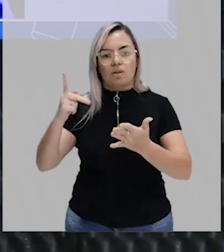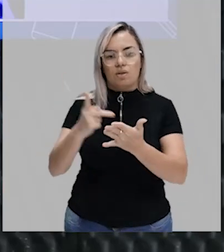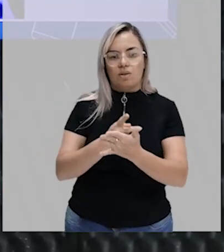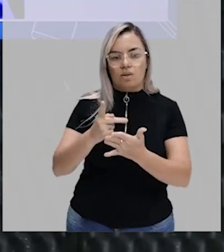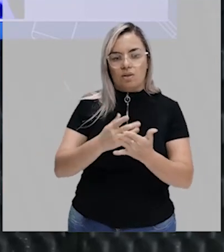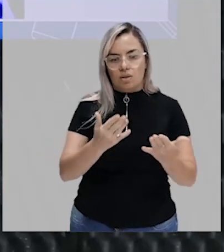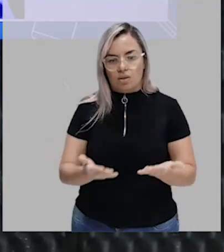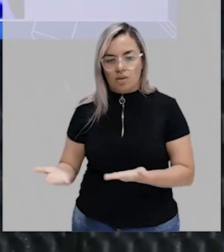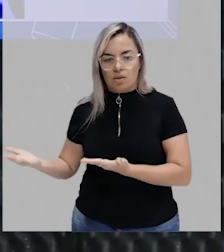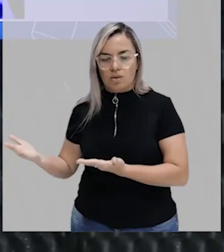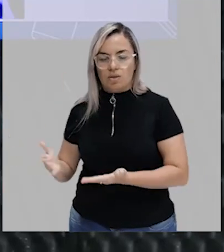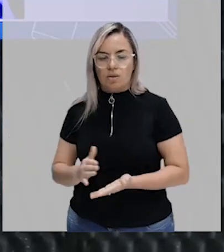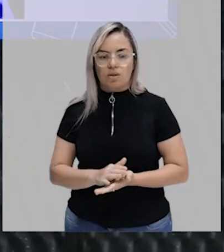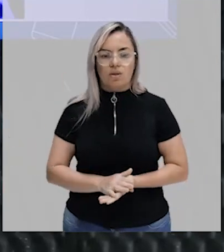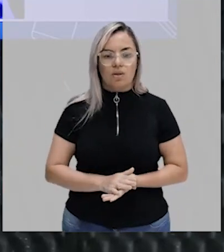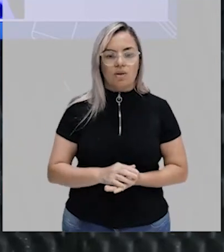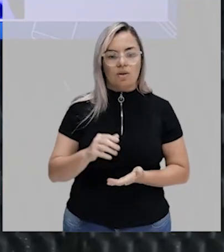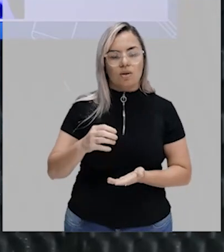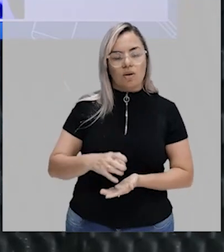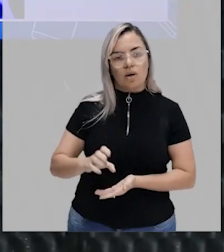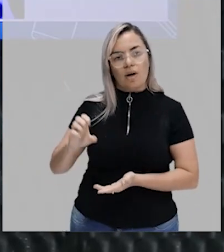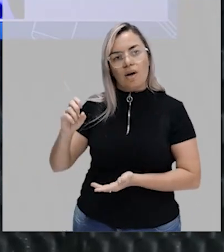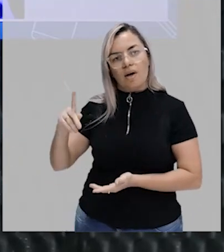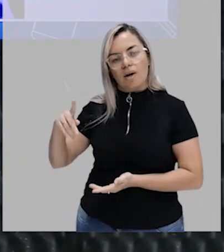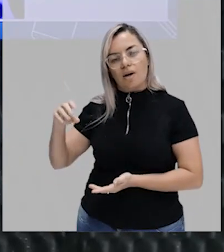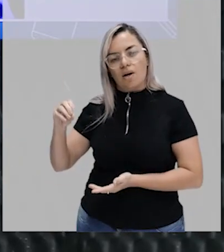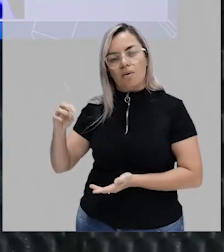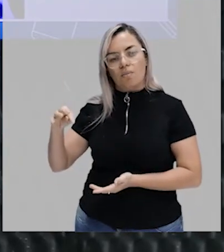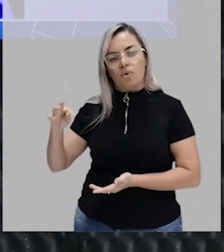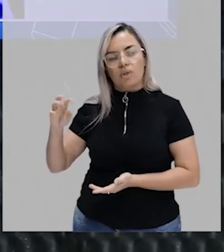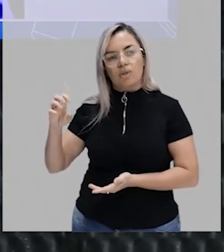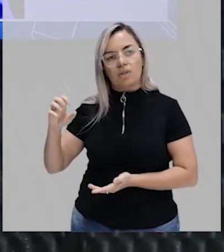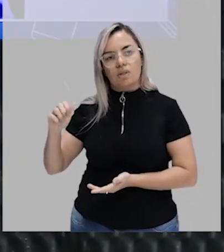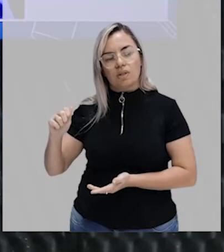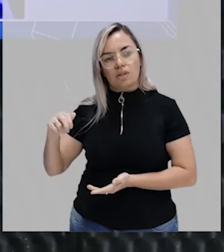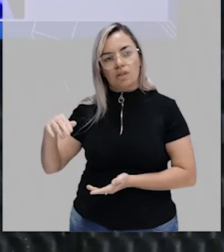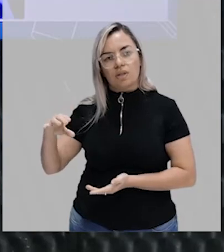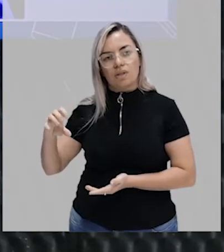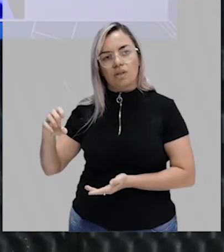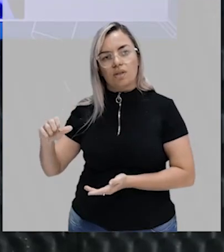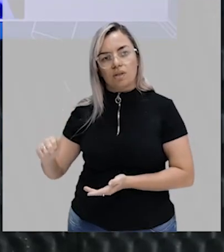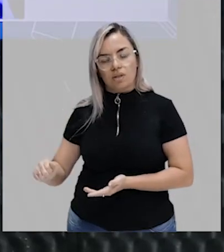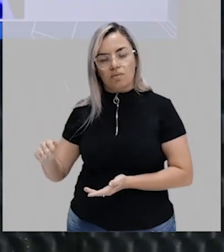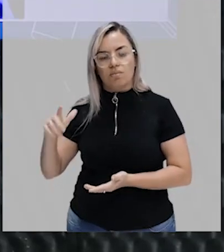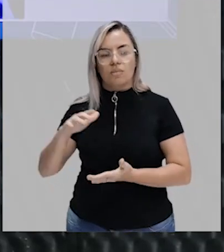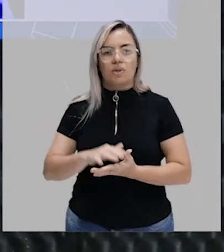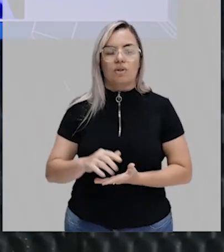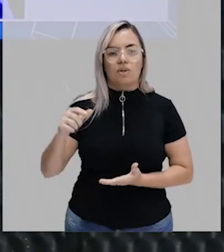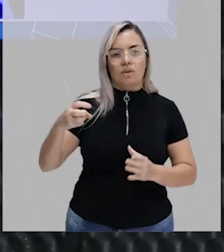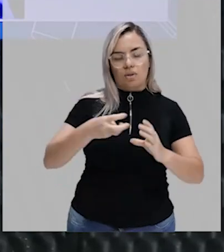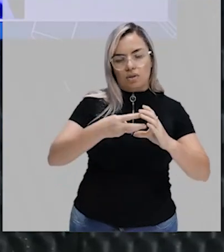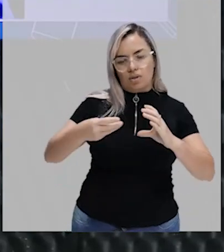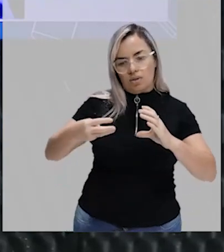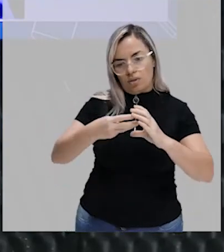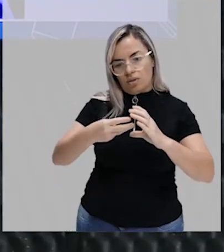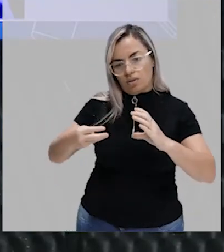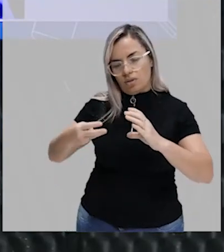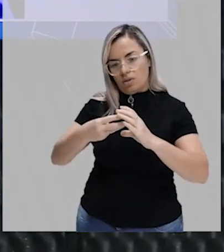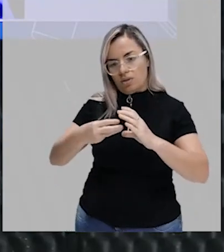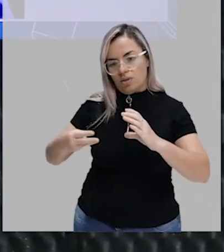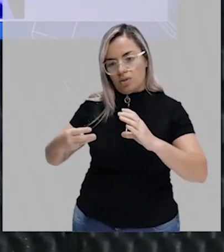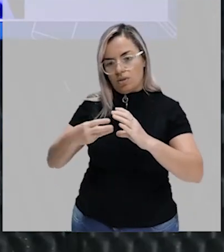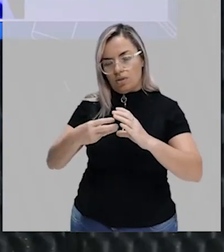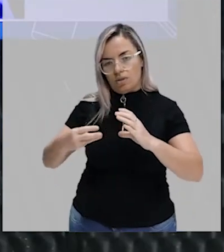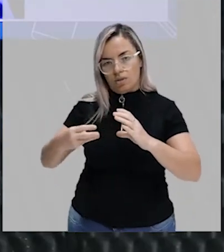de erros espontâneos, tá? Mutações que ocorrem de forma espontânea, que é quando a célula vai se multiplicar,